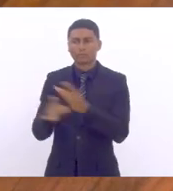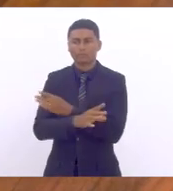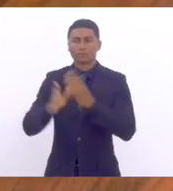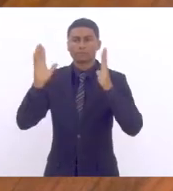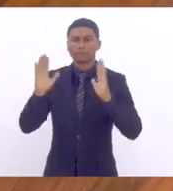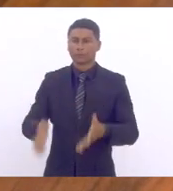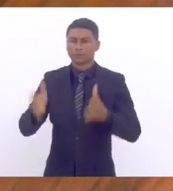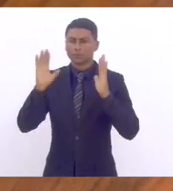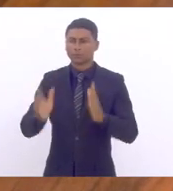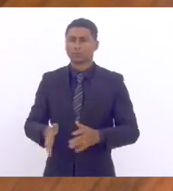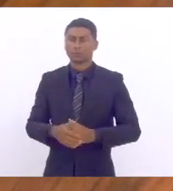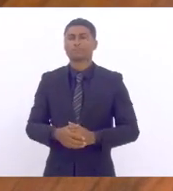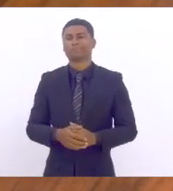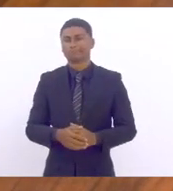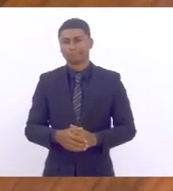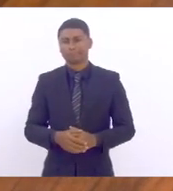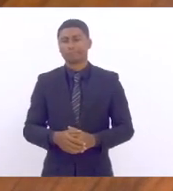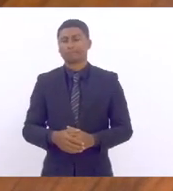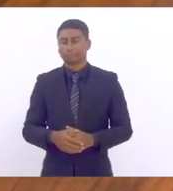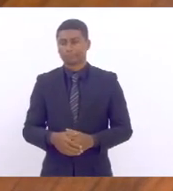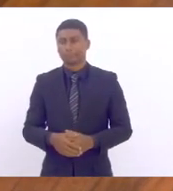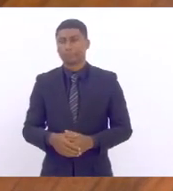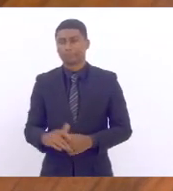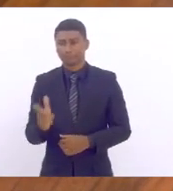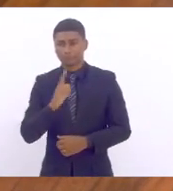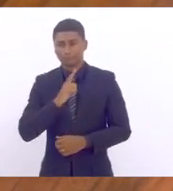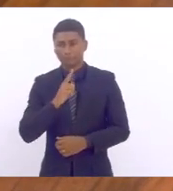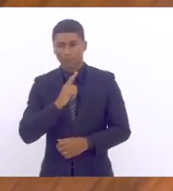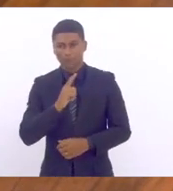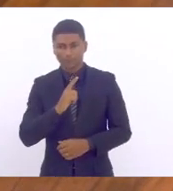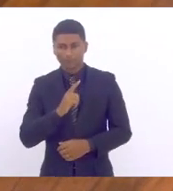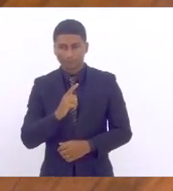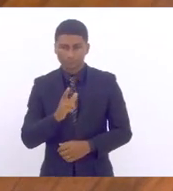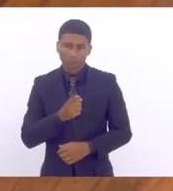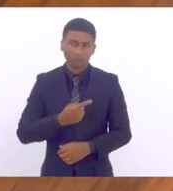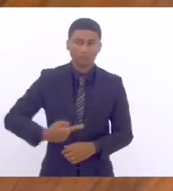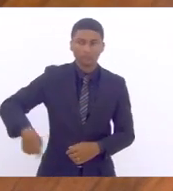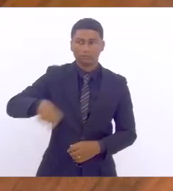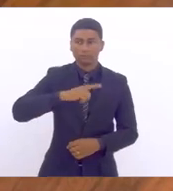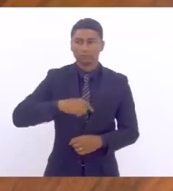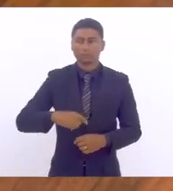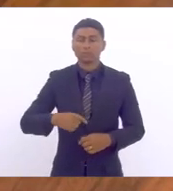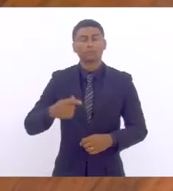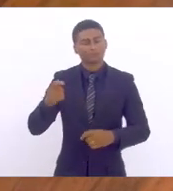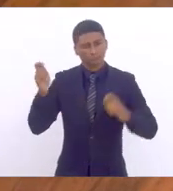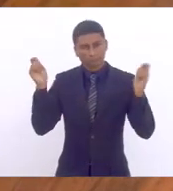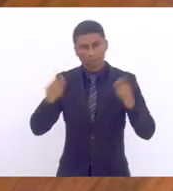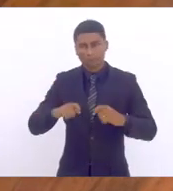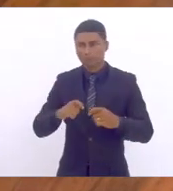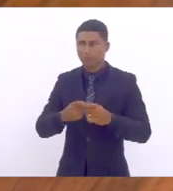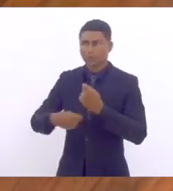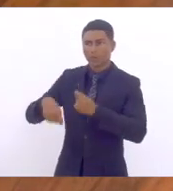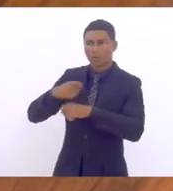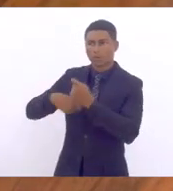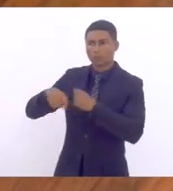Já temos coisa julgada em execução. Mas nós podemos fazer um negócio jurídico processual,